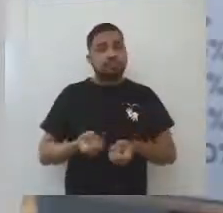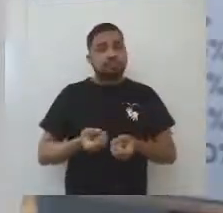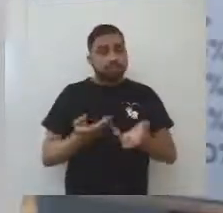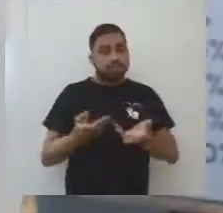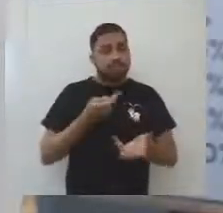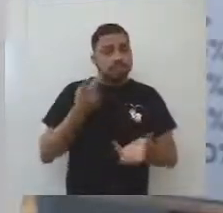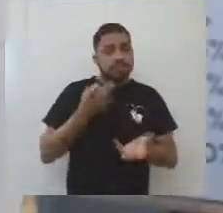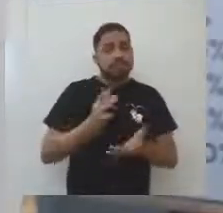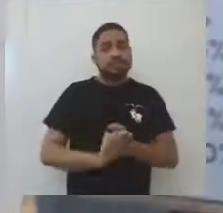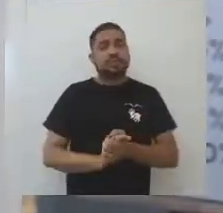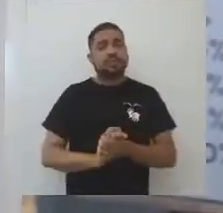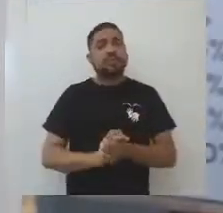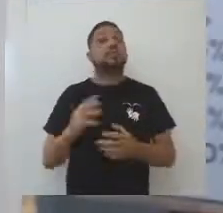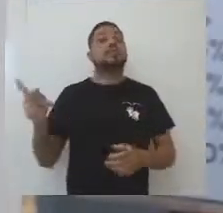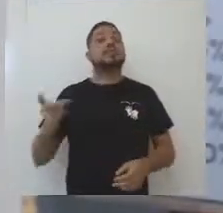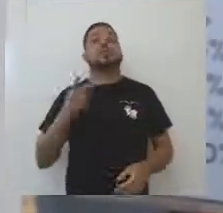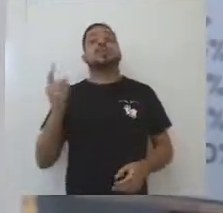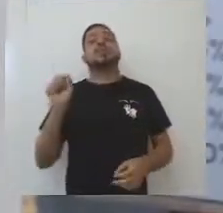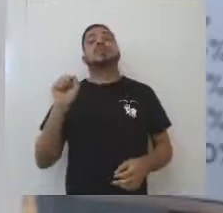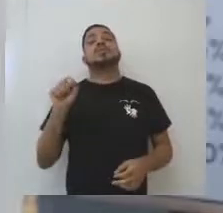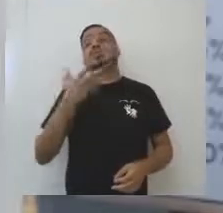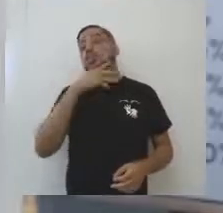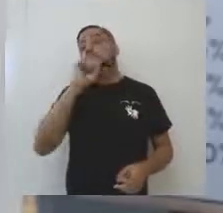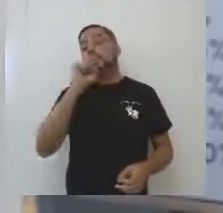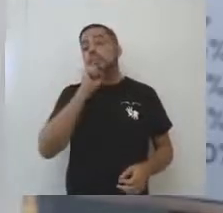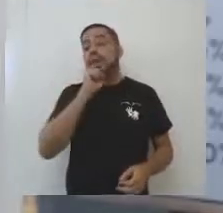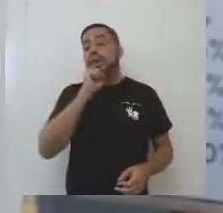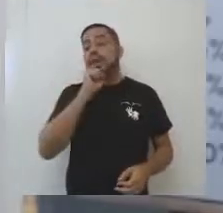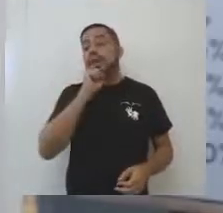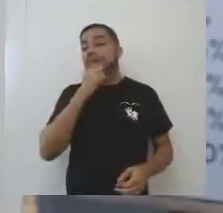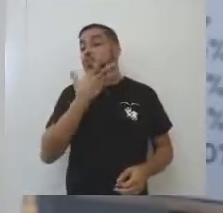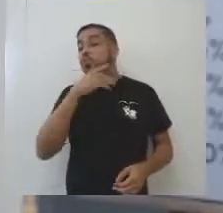atenção. Disse que o pai do pai,